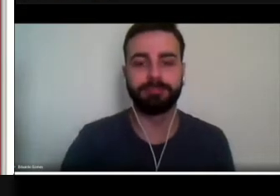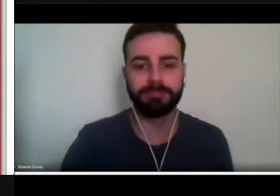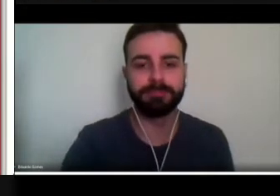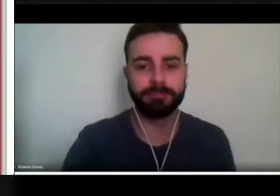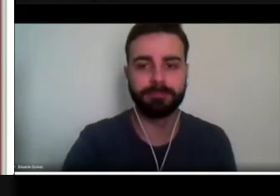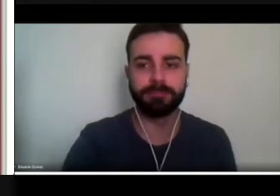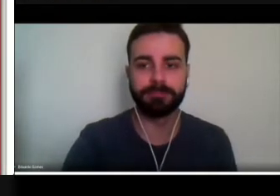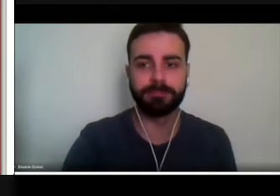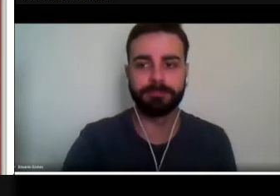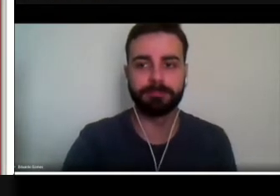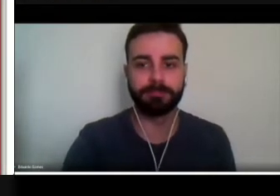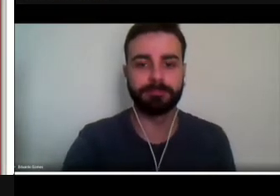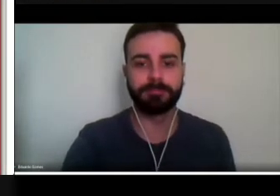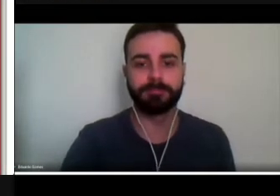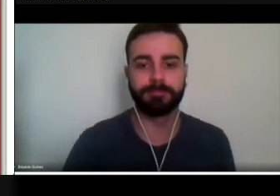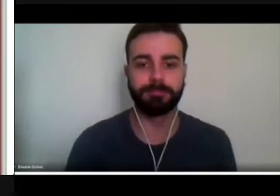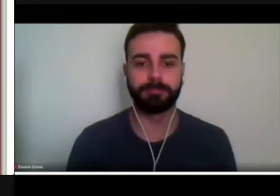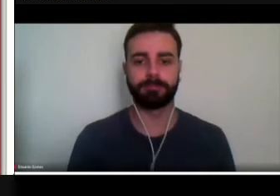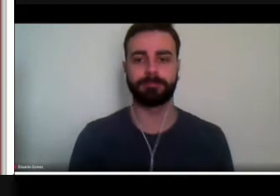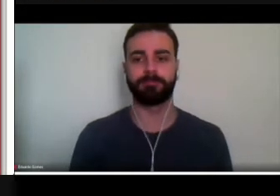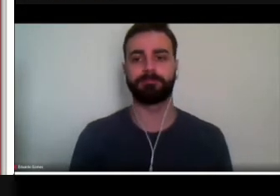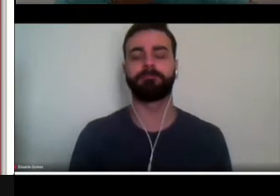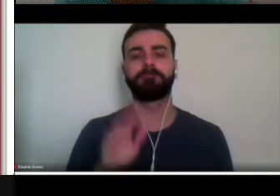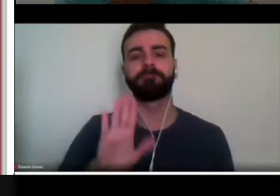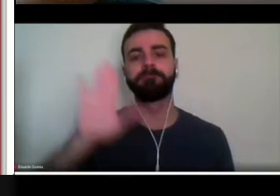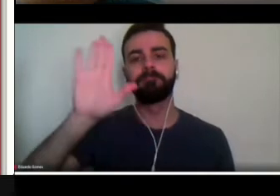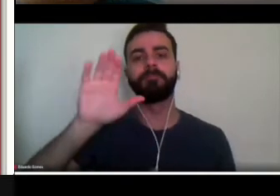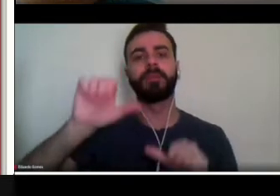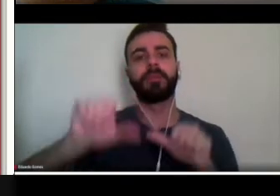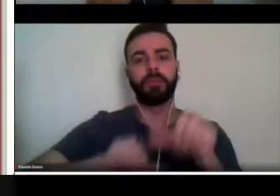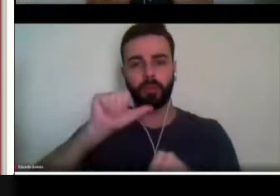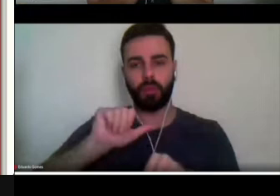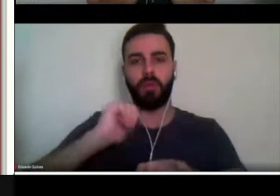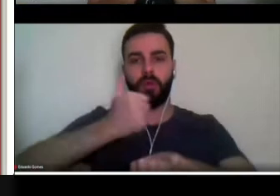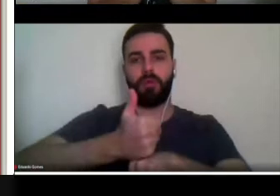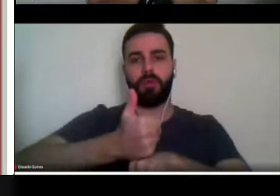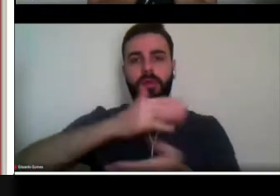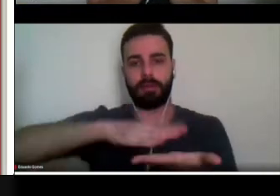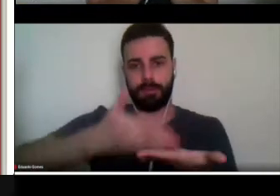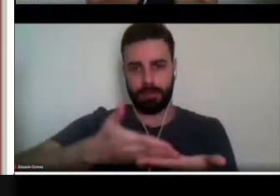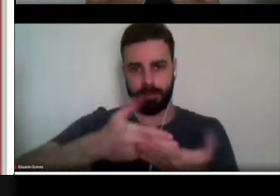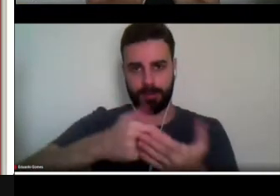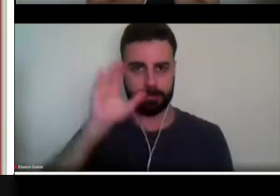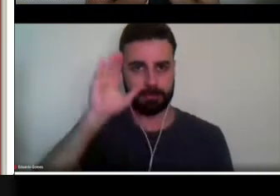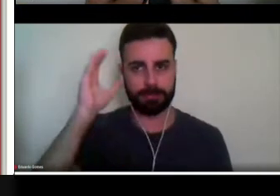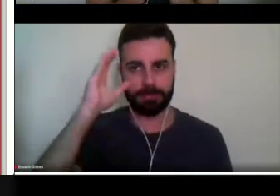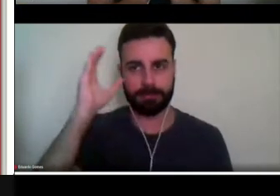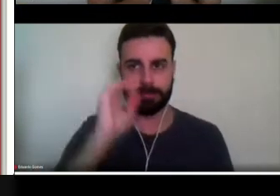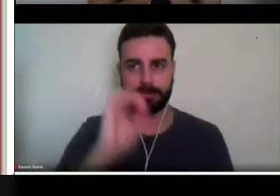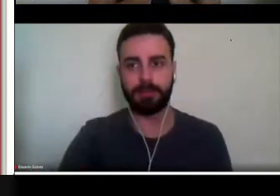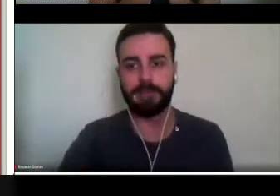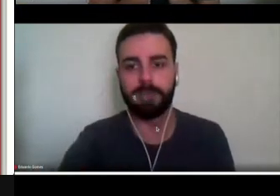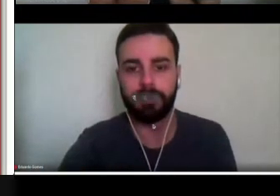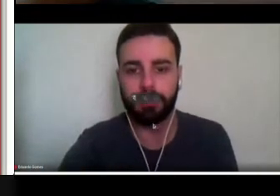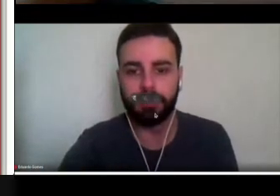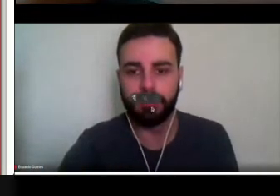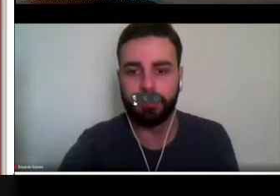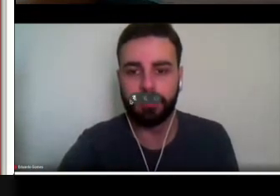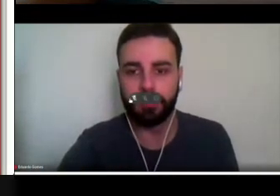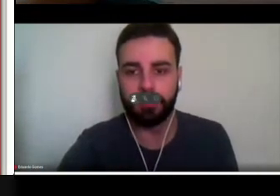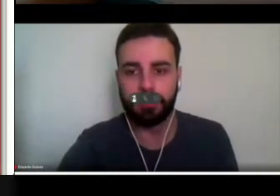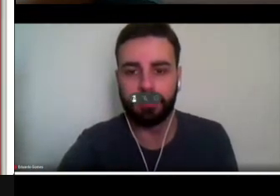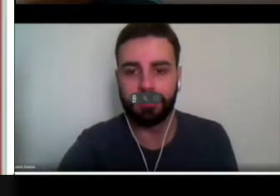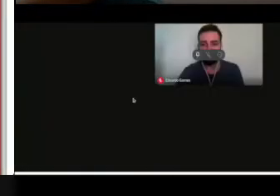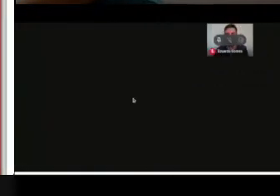Professora, vamos aproveitar para trocar os intérpretes? Sim. Você quer que fique batendo palma aqui?